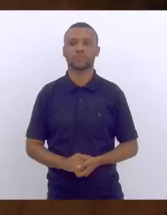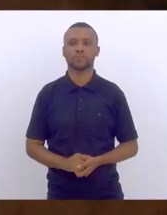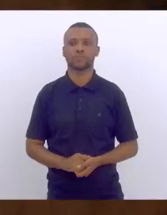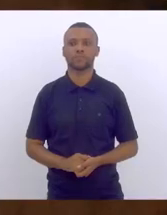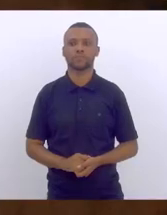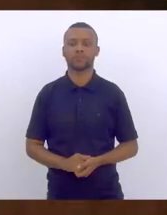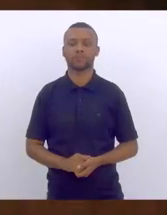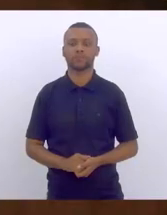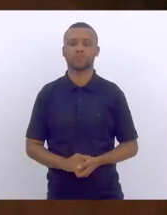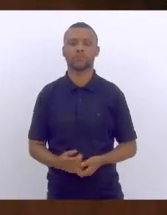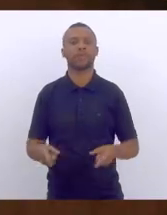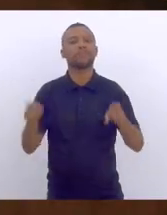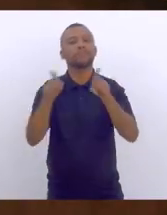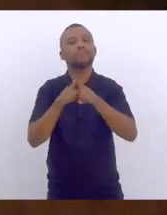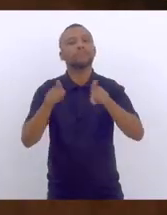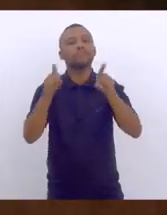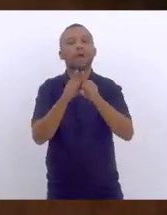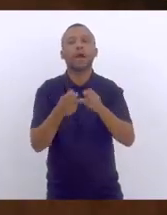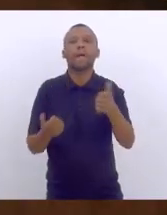Presidente,